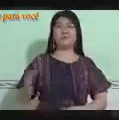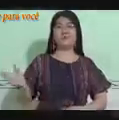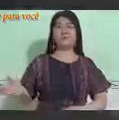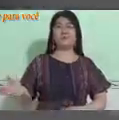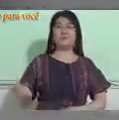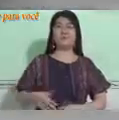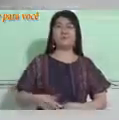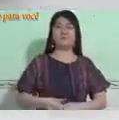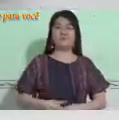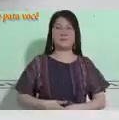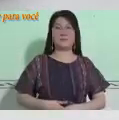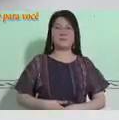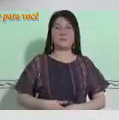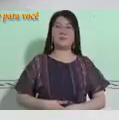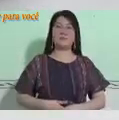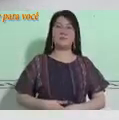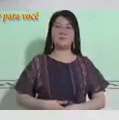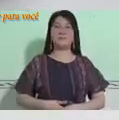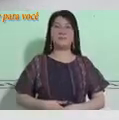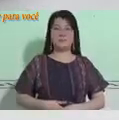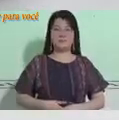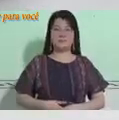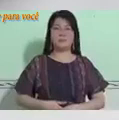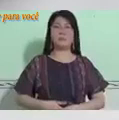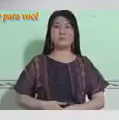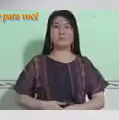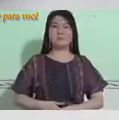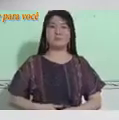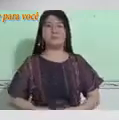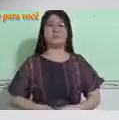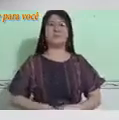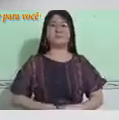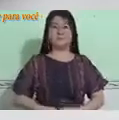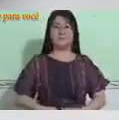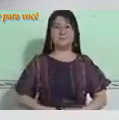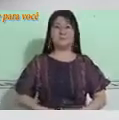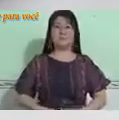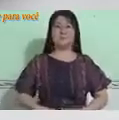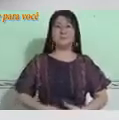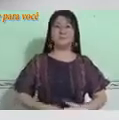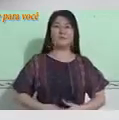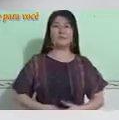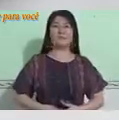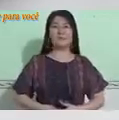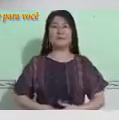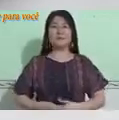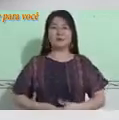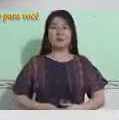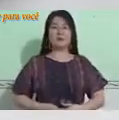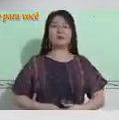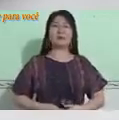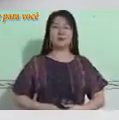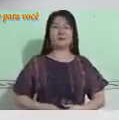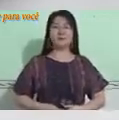T U S A S A I acento agudo R E M C O M M A I O R facilidade, vírgula deixando as vias